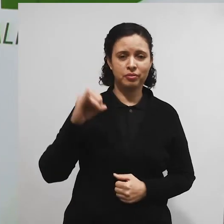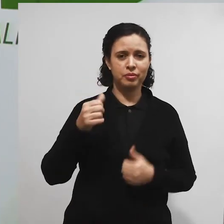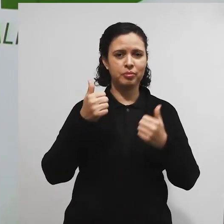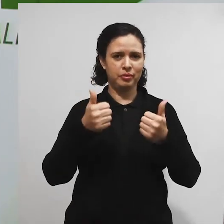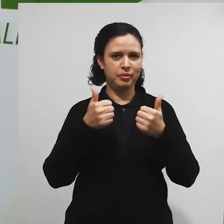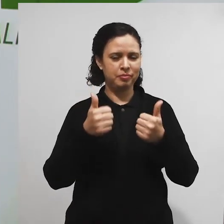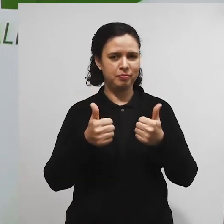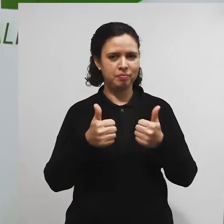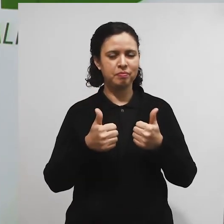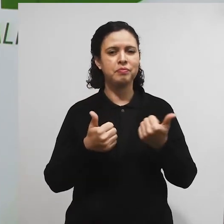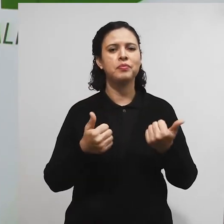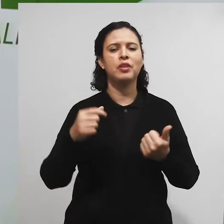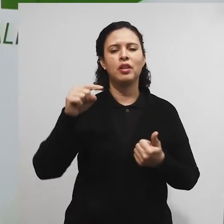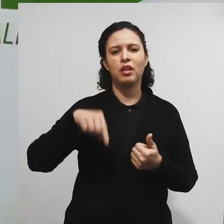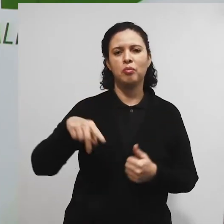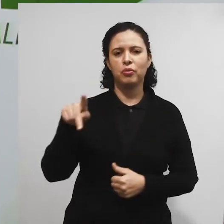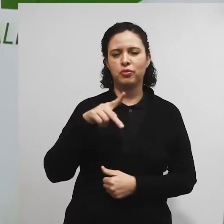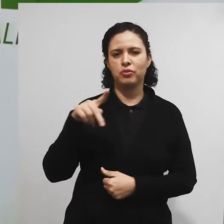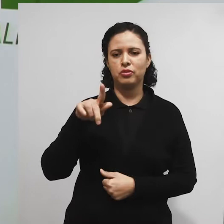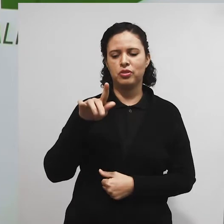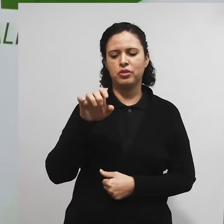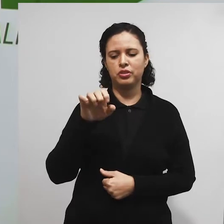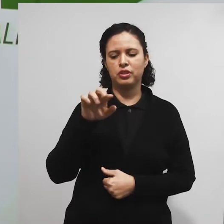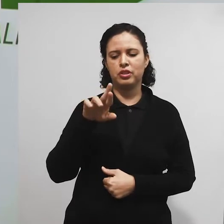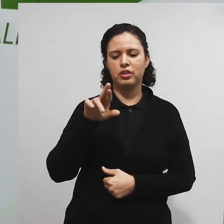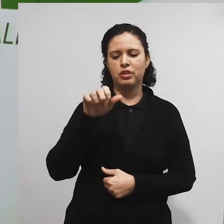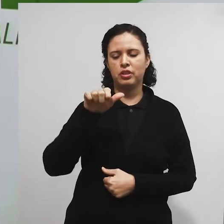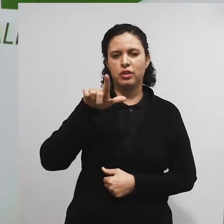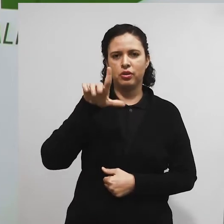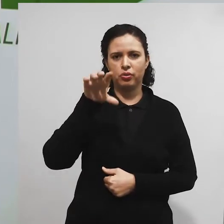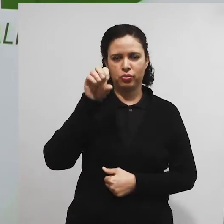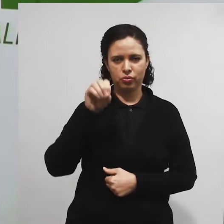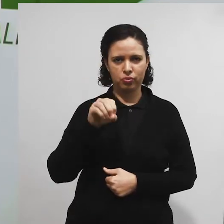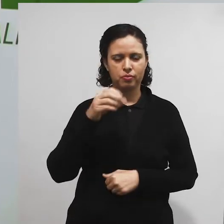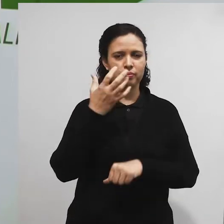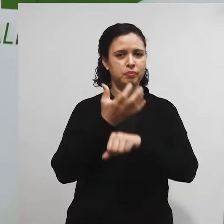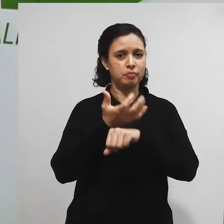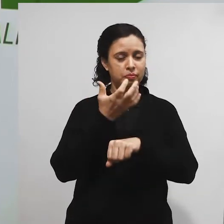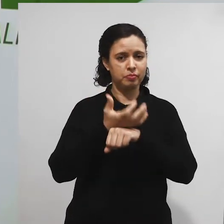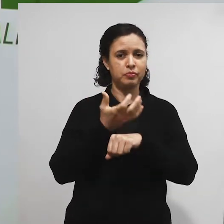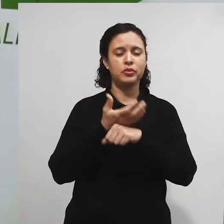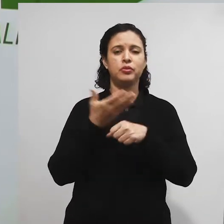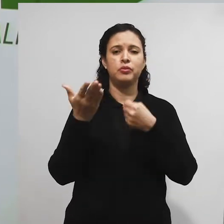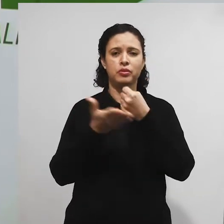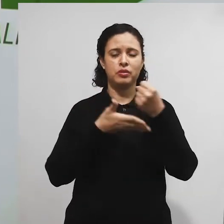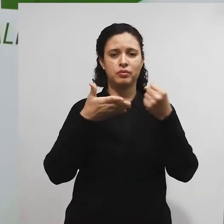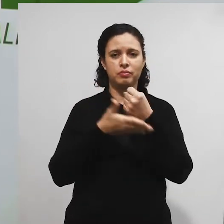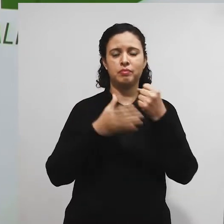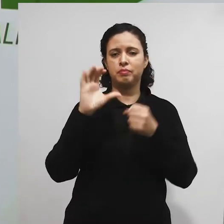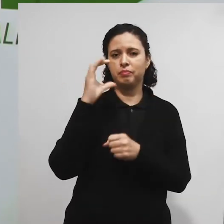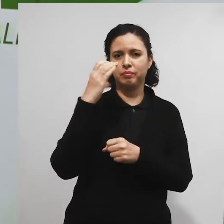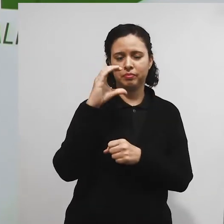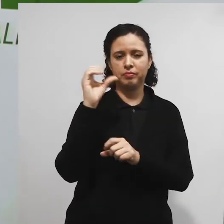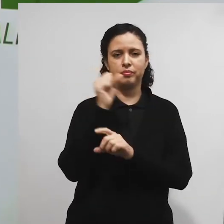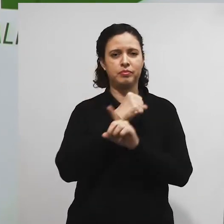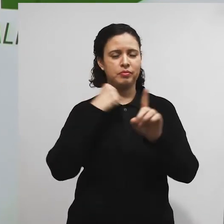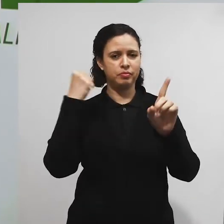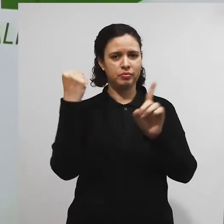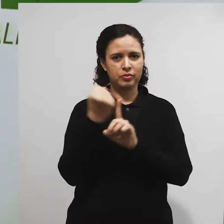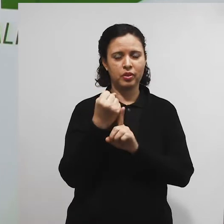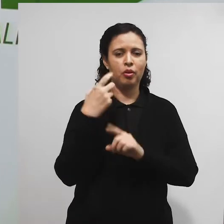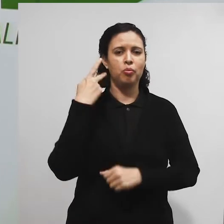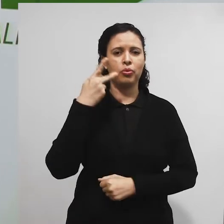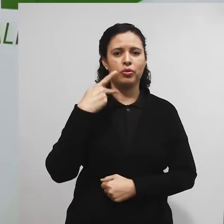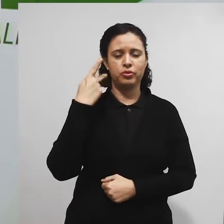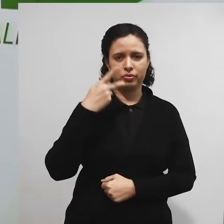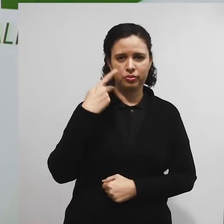Olá, tudo bem? Eu sou o professor Geraldo Cotinguiba, da disciplina Fundamentos das Ciências Sociais